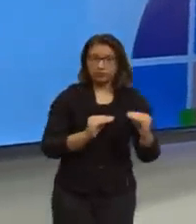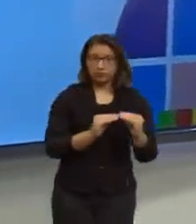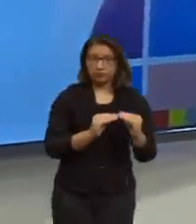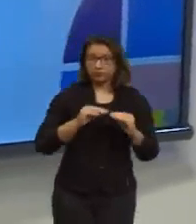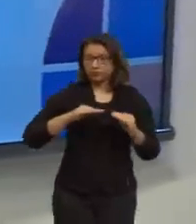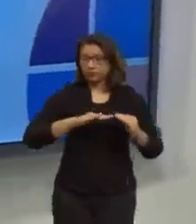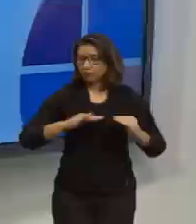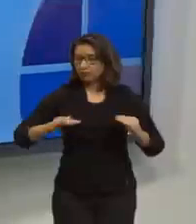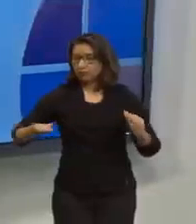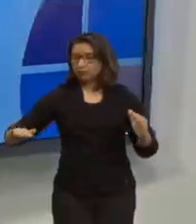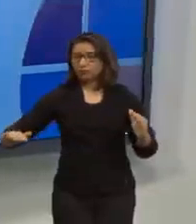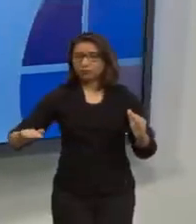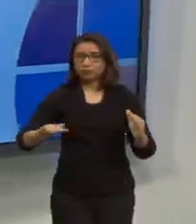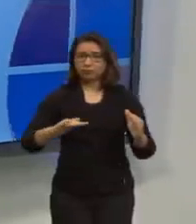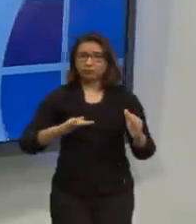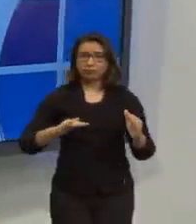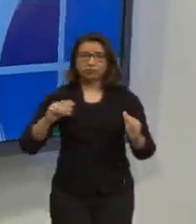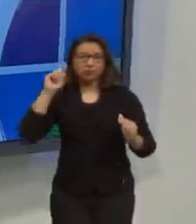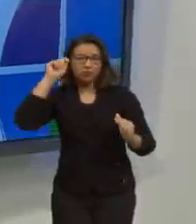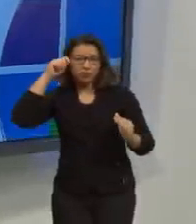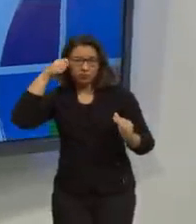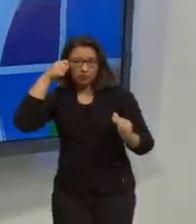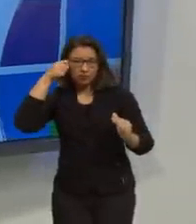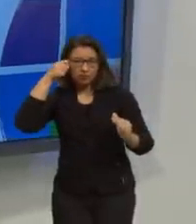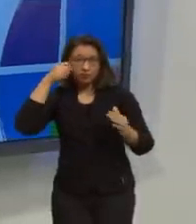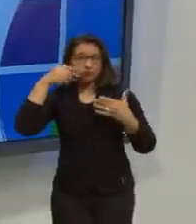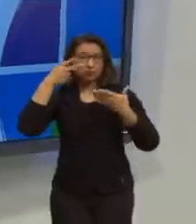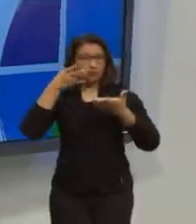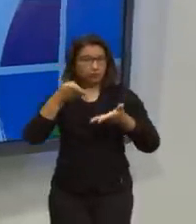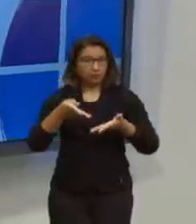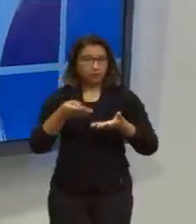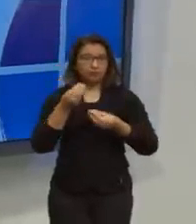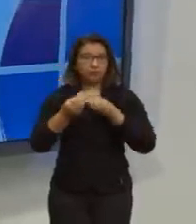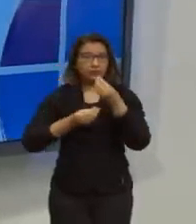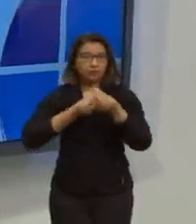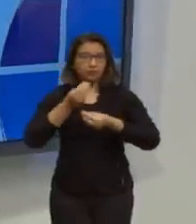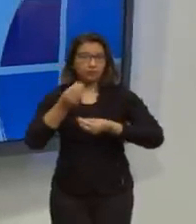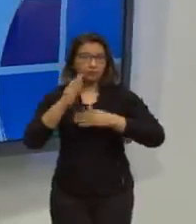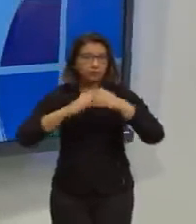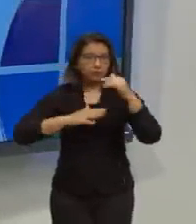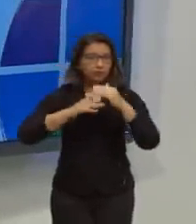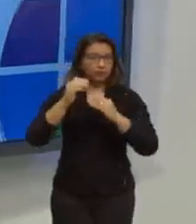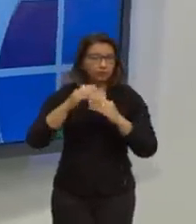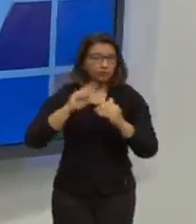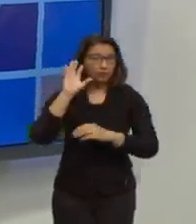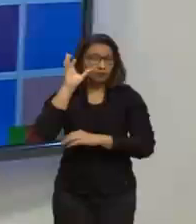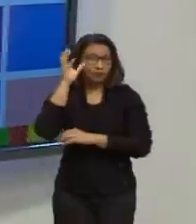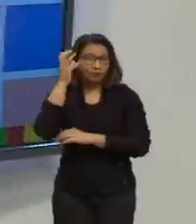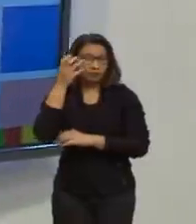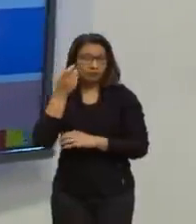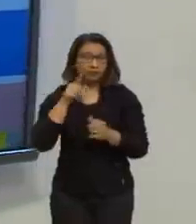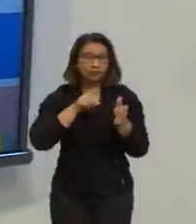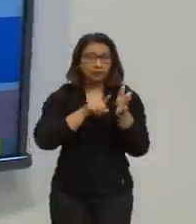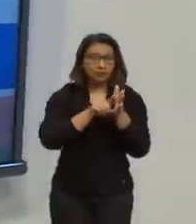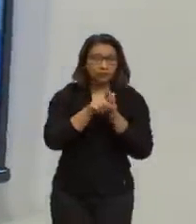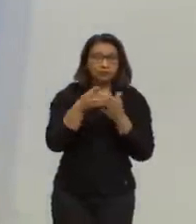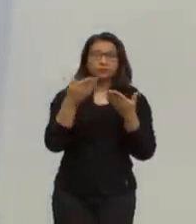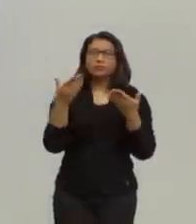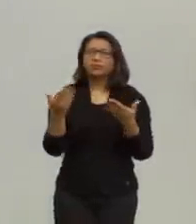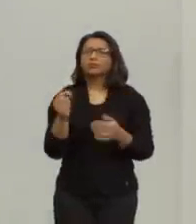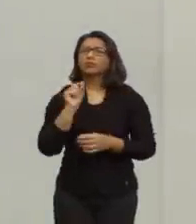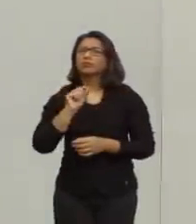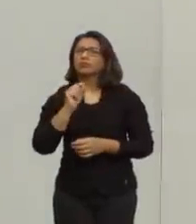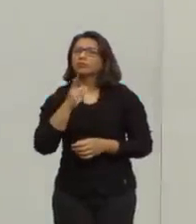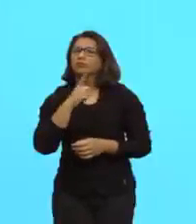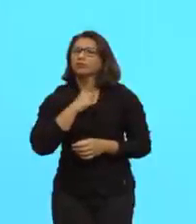foram eles, nós vamos ver se os teoremas deles servem para as nossas resoluções. Certo? Então, vamos lá. O que, que eu tenho aqui